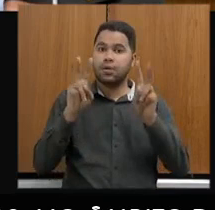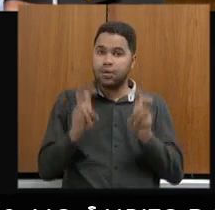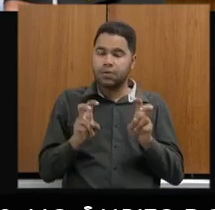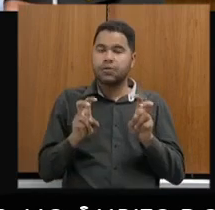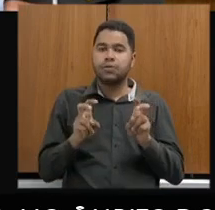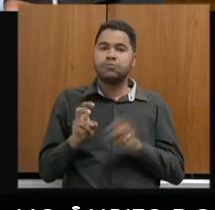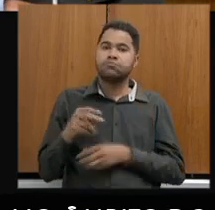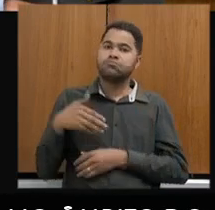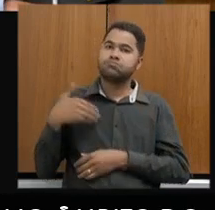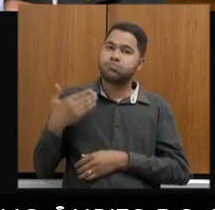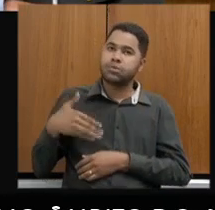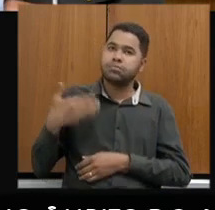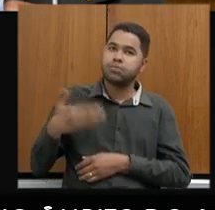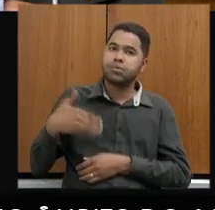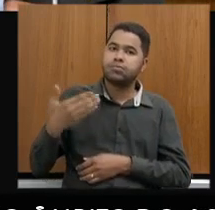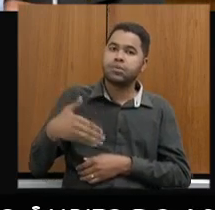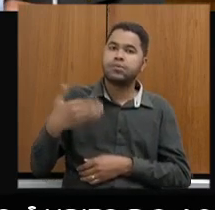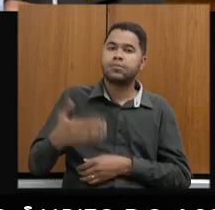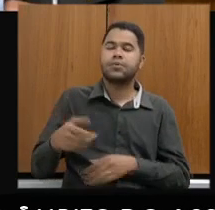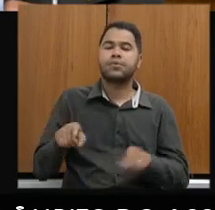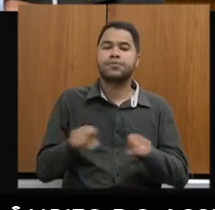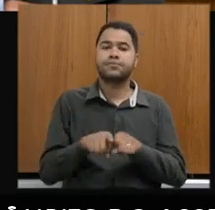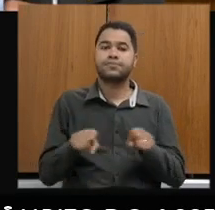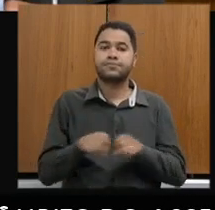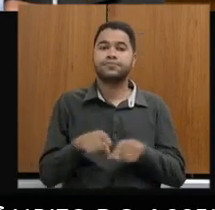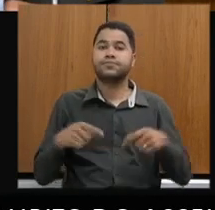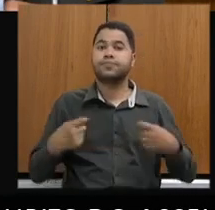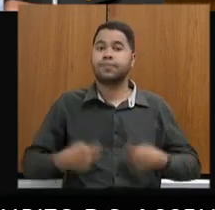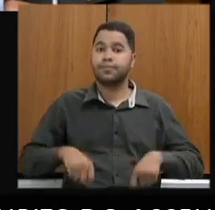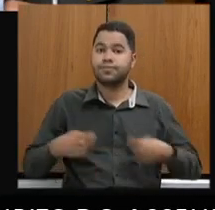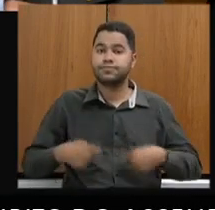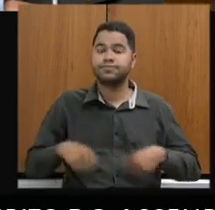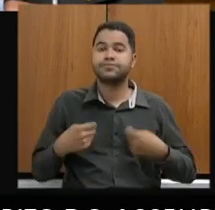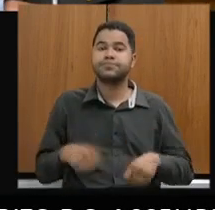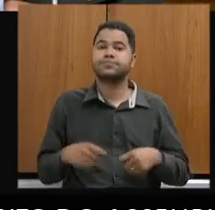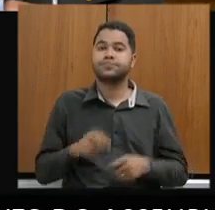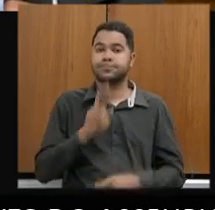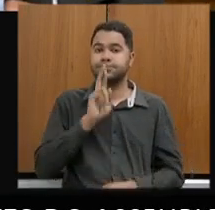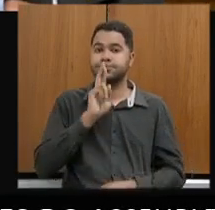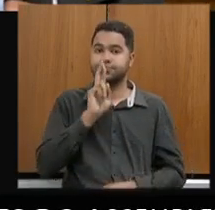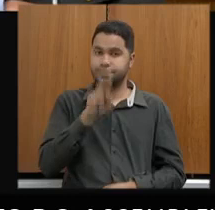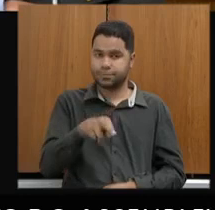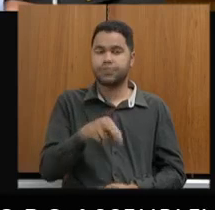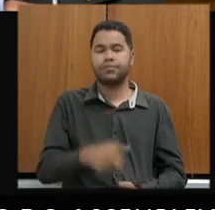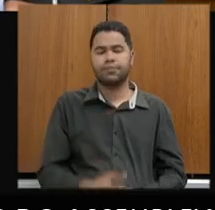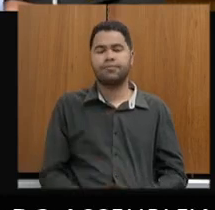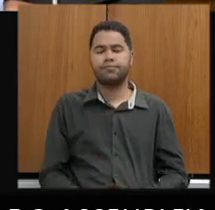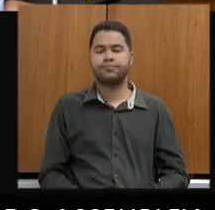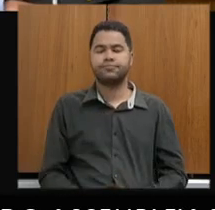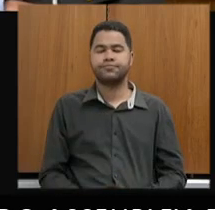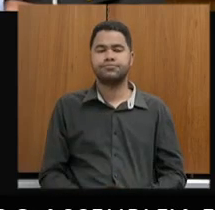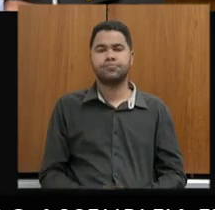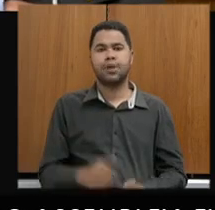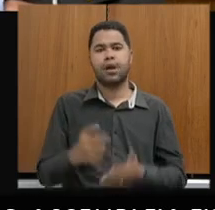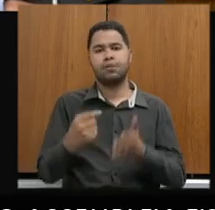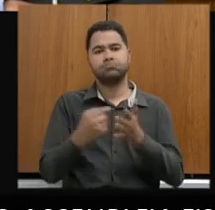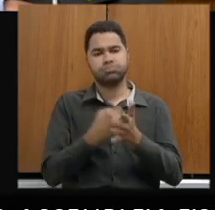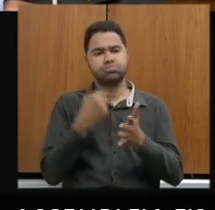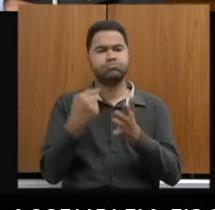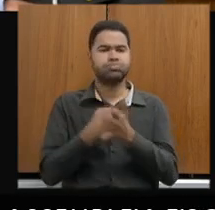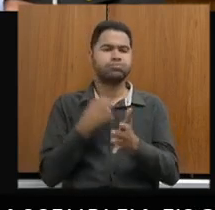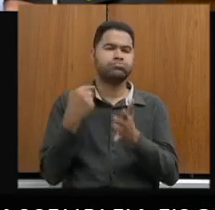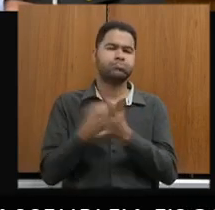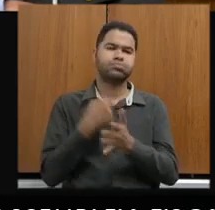que recorrentemente nós nós precisamos a responder aos diversos questionamentos